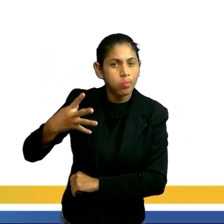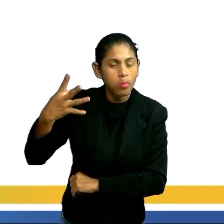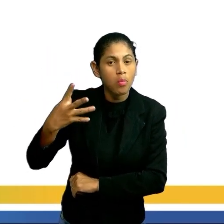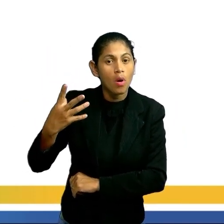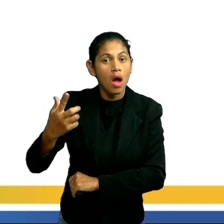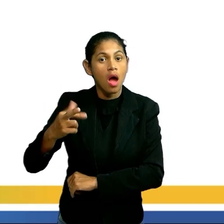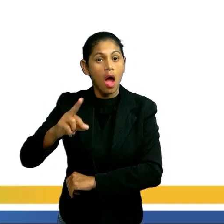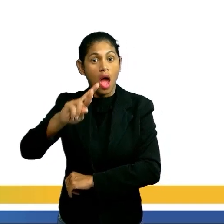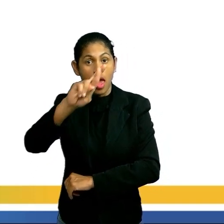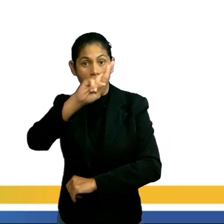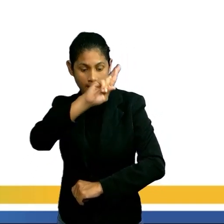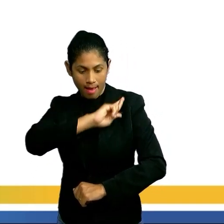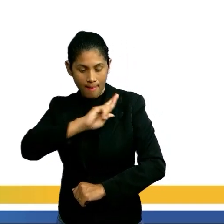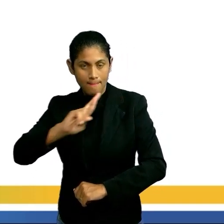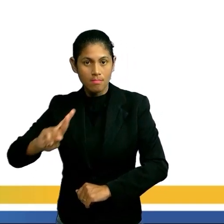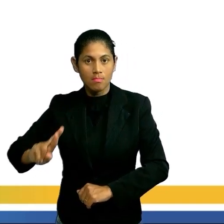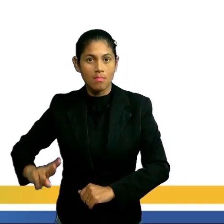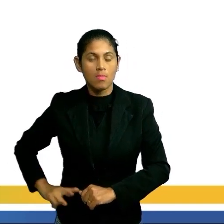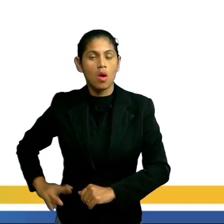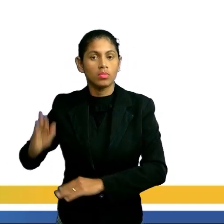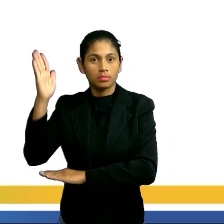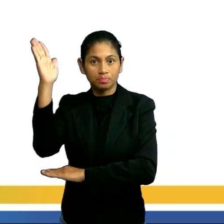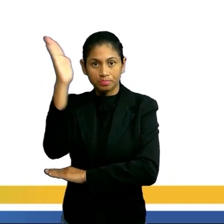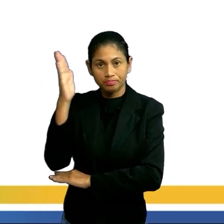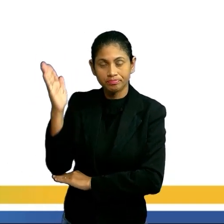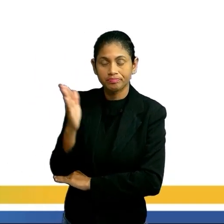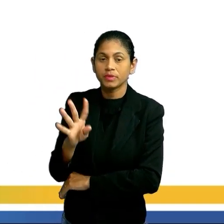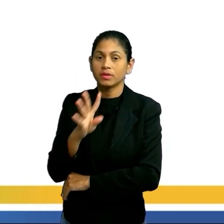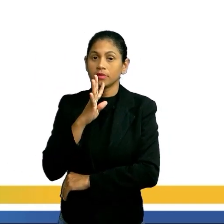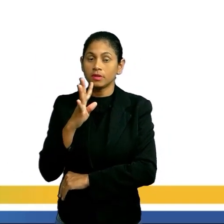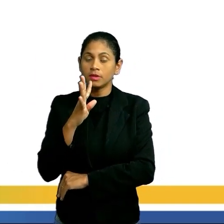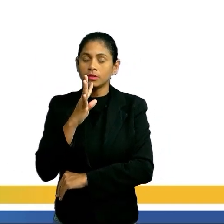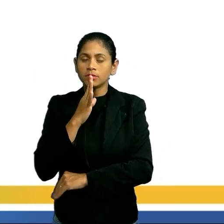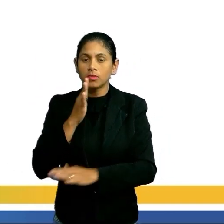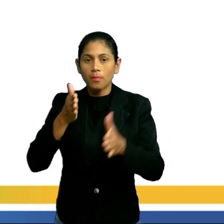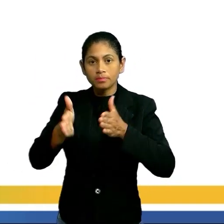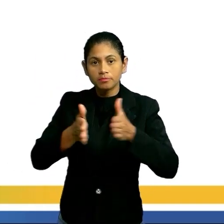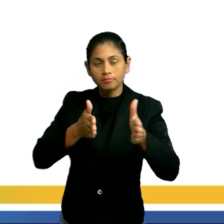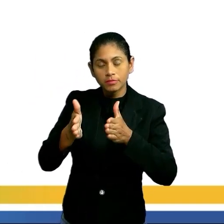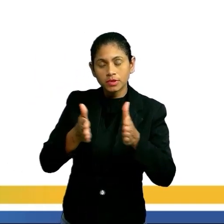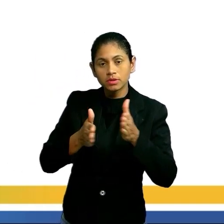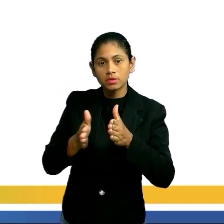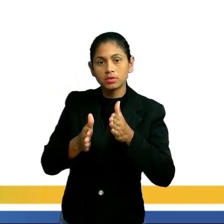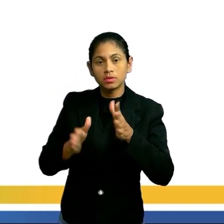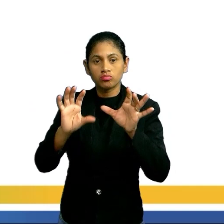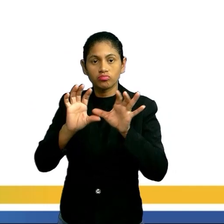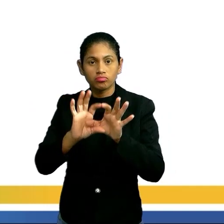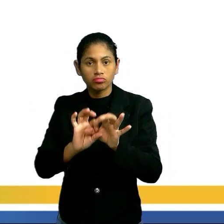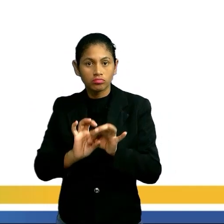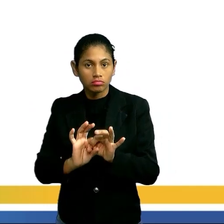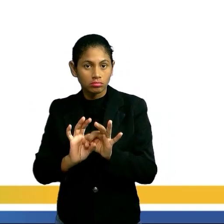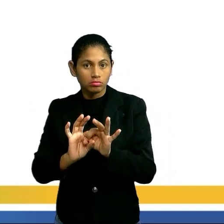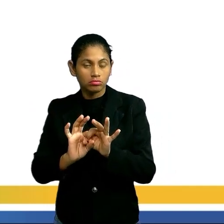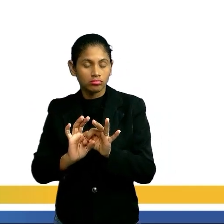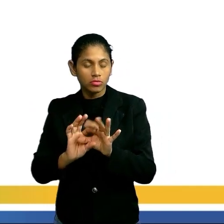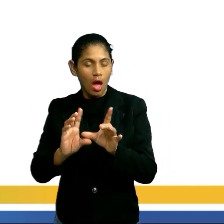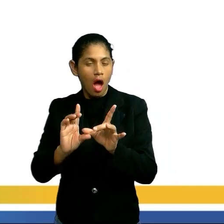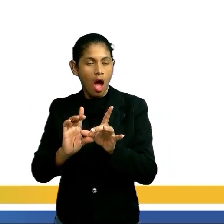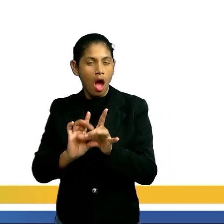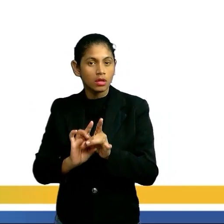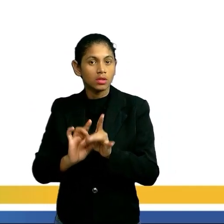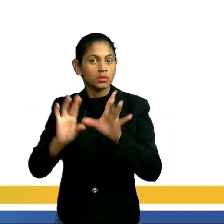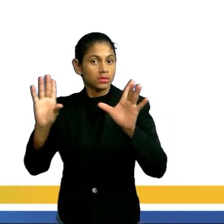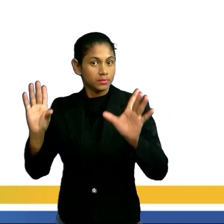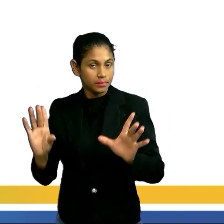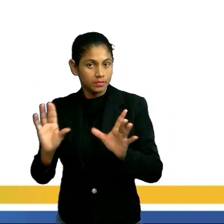Brasileira. Ele é conhecido como um período democrático entre dois períodos ditatoriais, que começa lá no